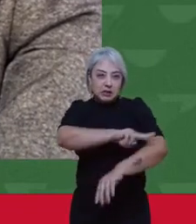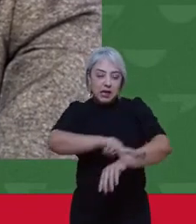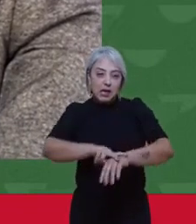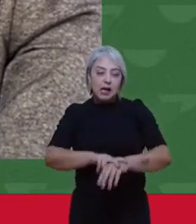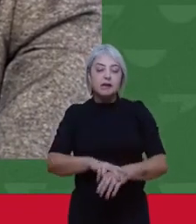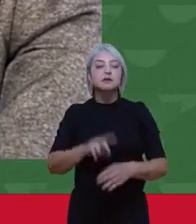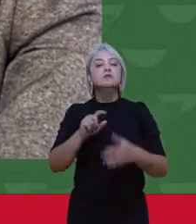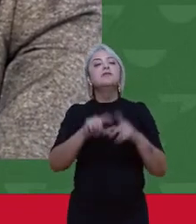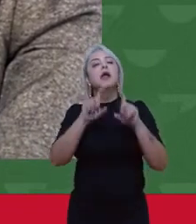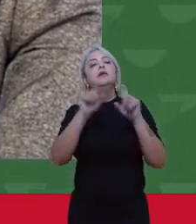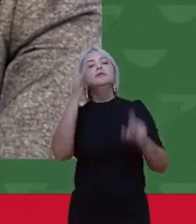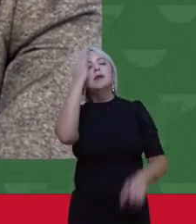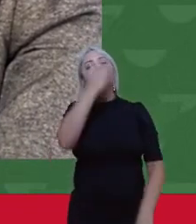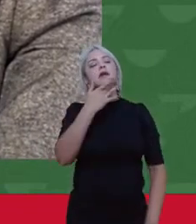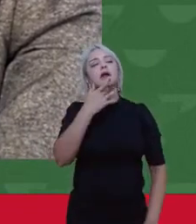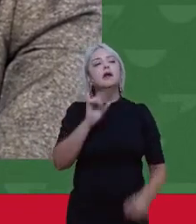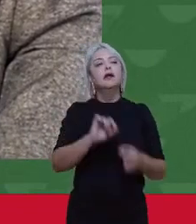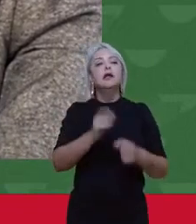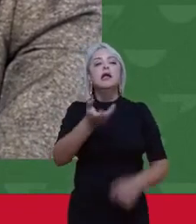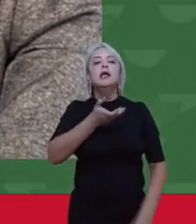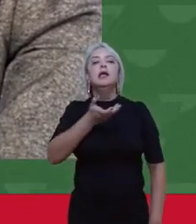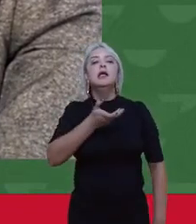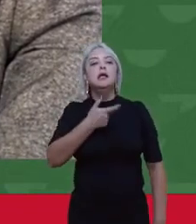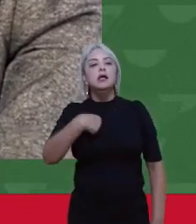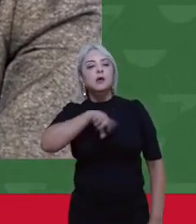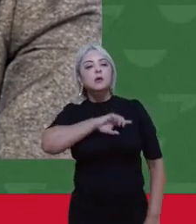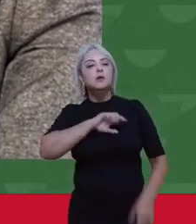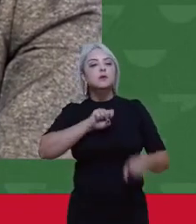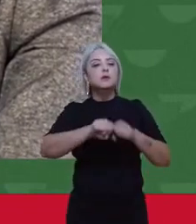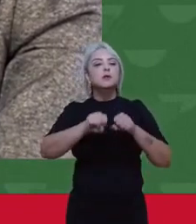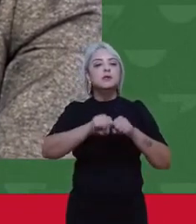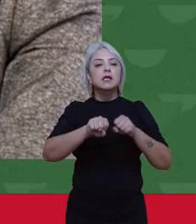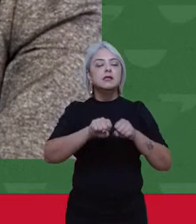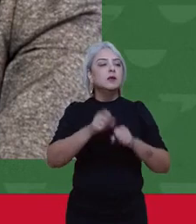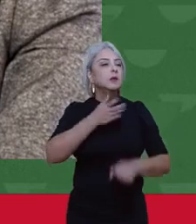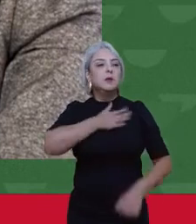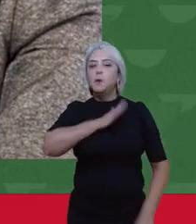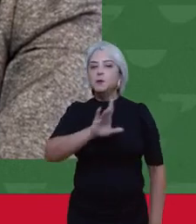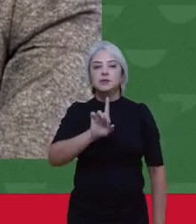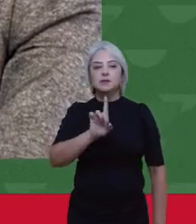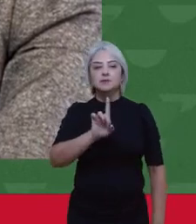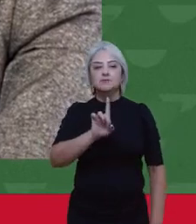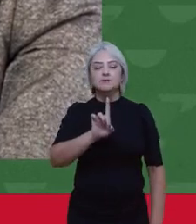fez a seguinte frase: queriam nos destruir. Não conseguiram.